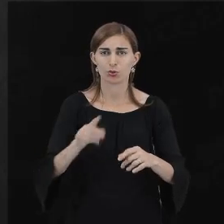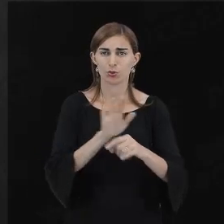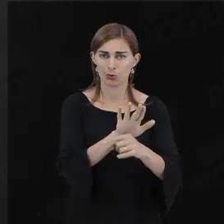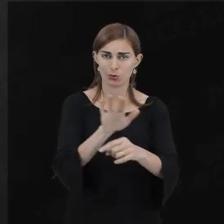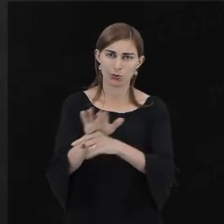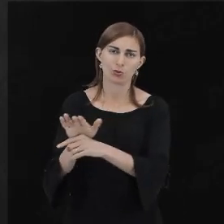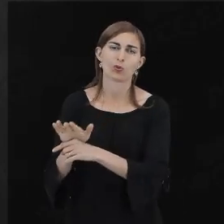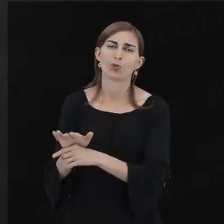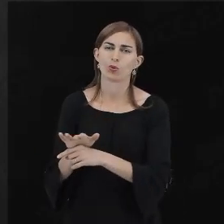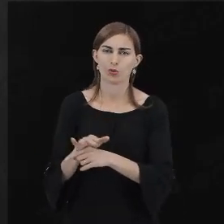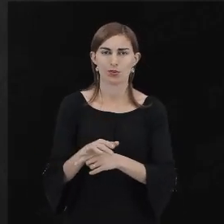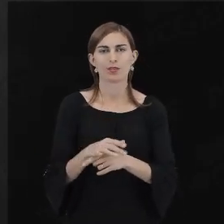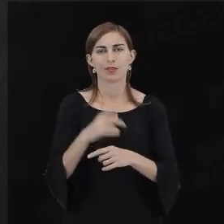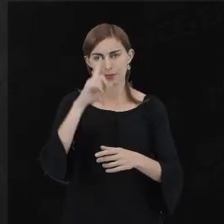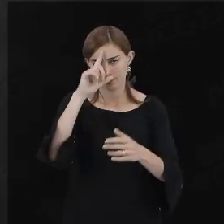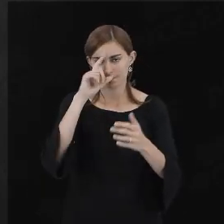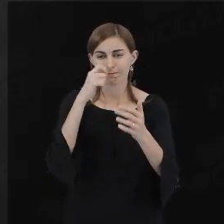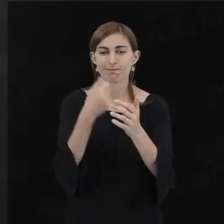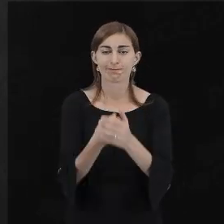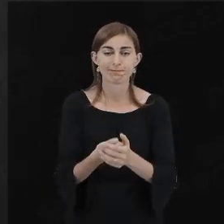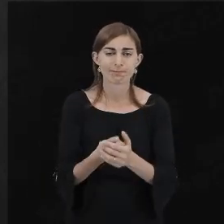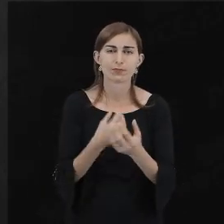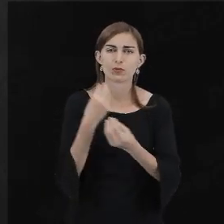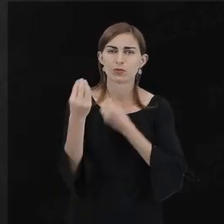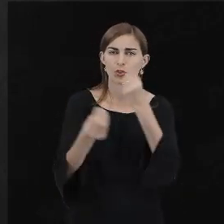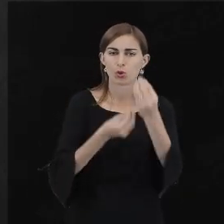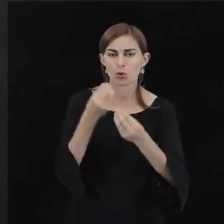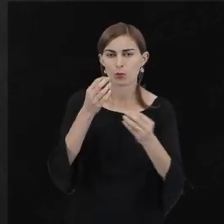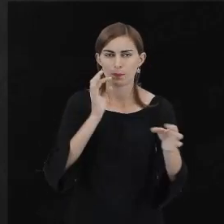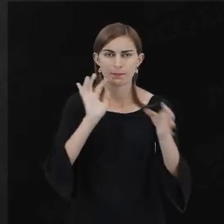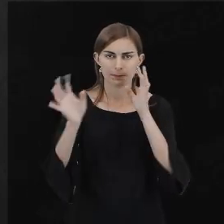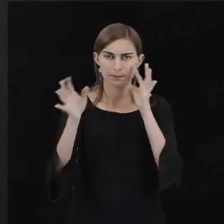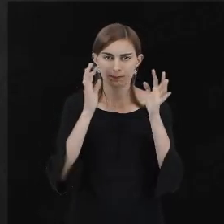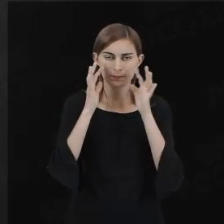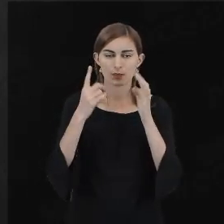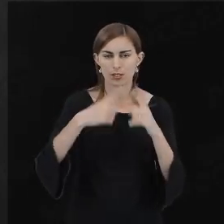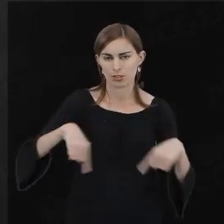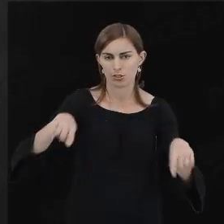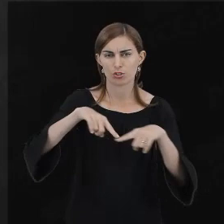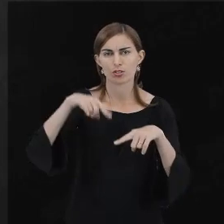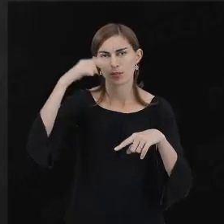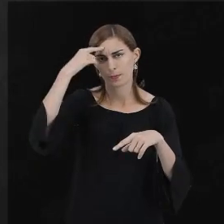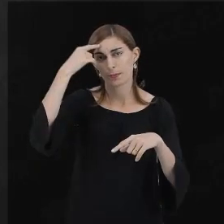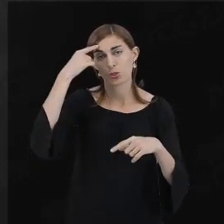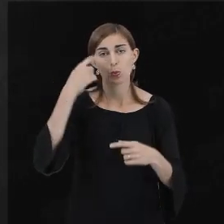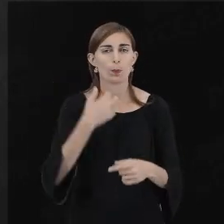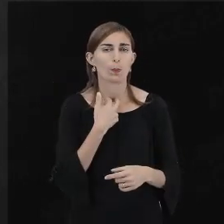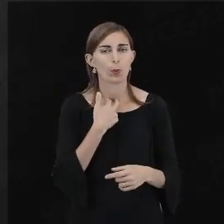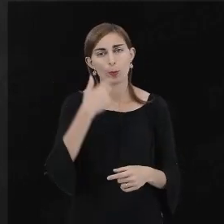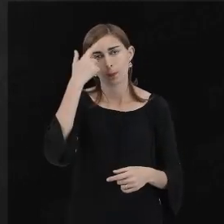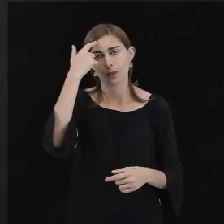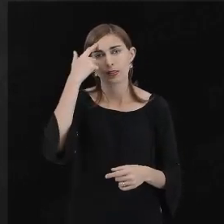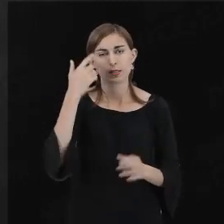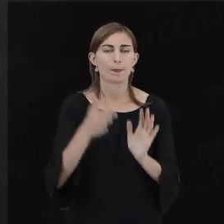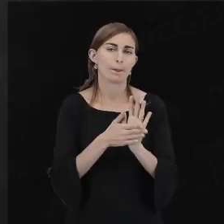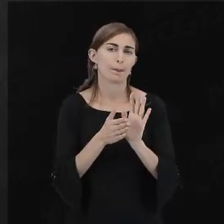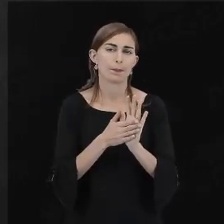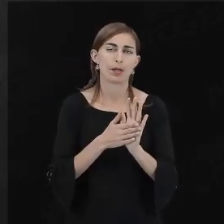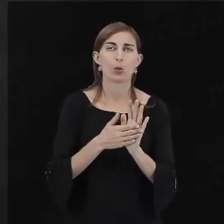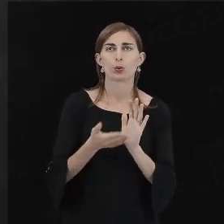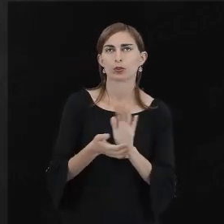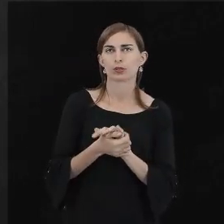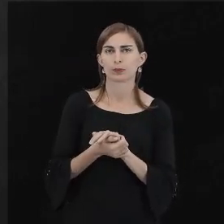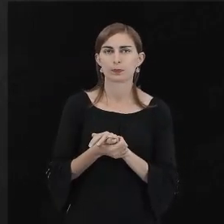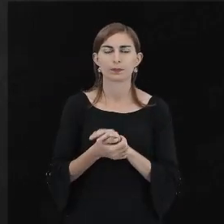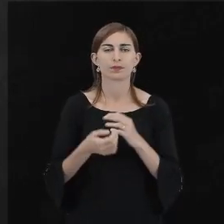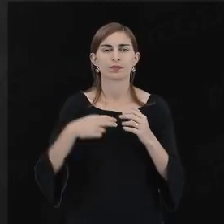decisões de como vai pensar. A gente não pode pensar numa pauta de naturalização apenas para manter a